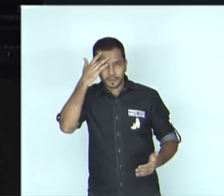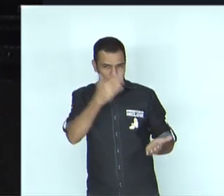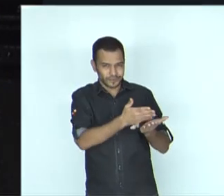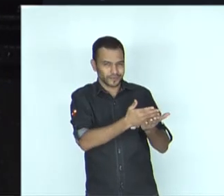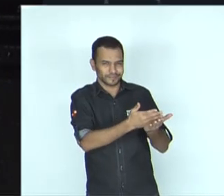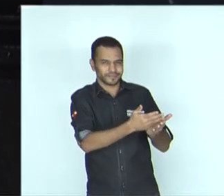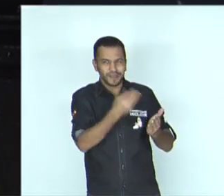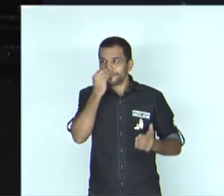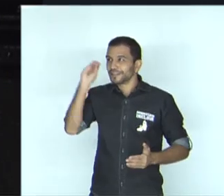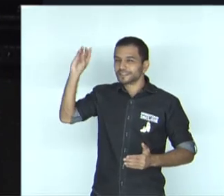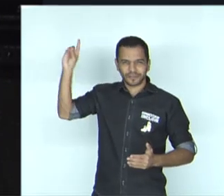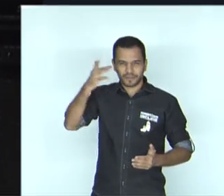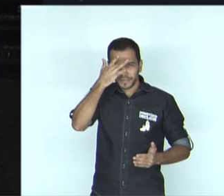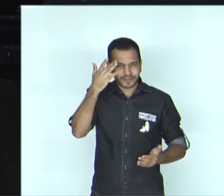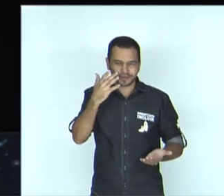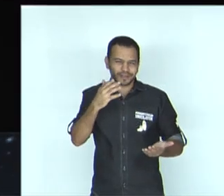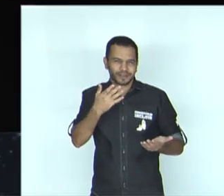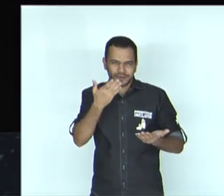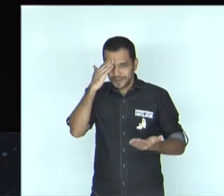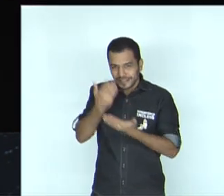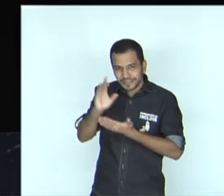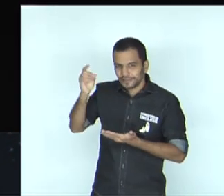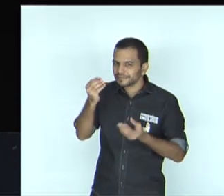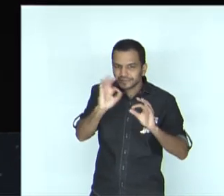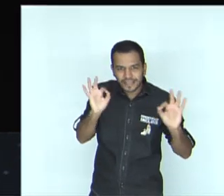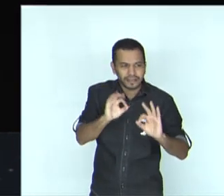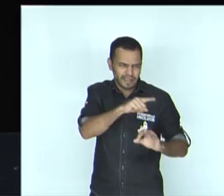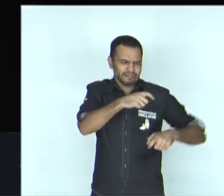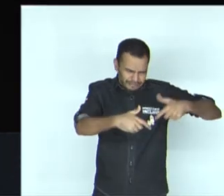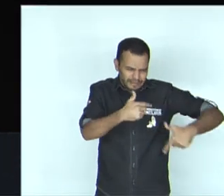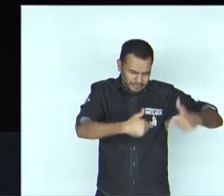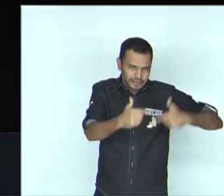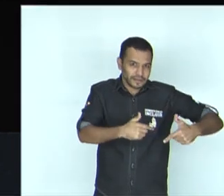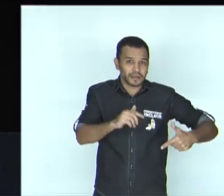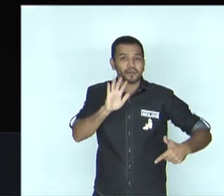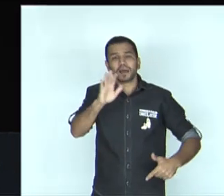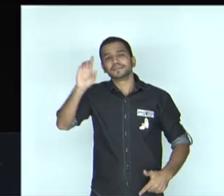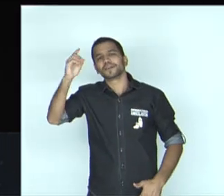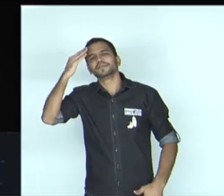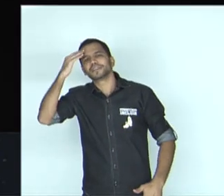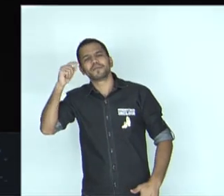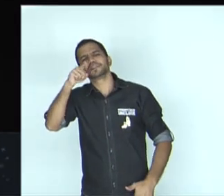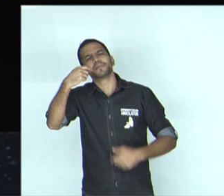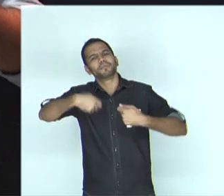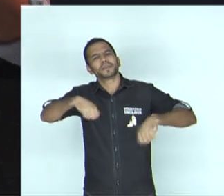correm atrás dessas coisas, mas o Pai Celestial sabe que vocês precisam delas. O Pai Celestial já